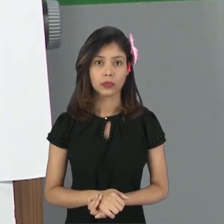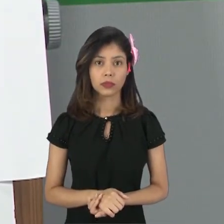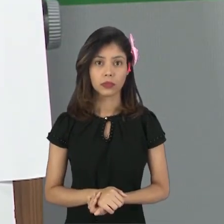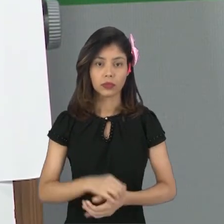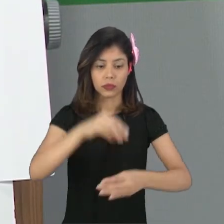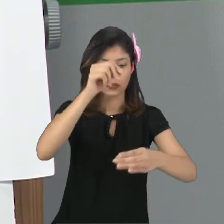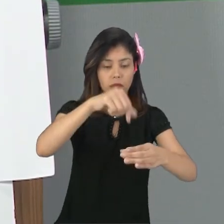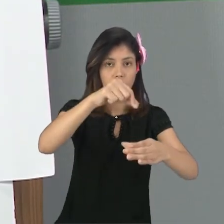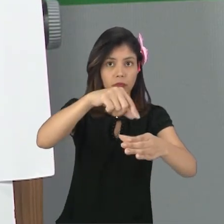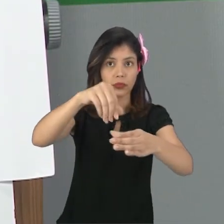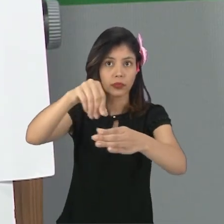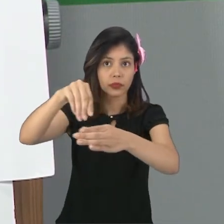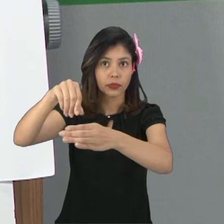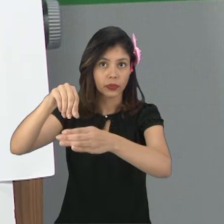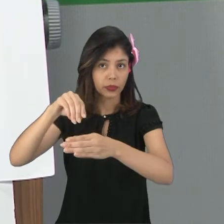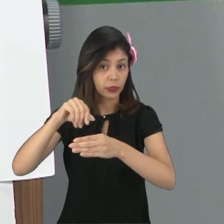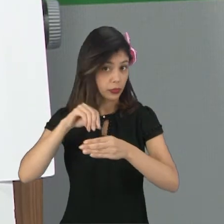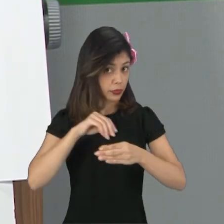agricultura